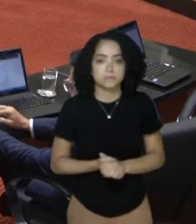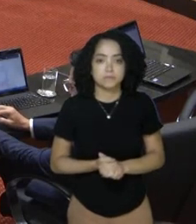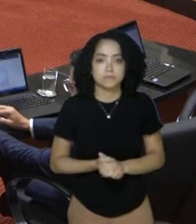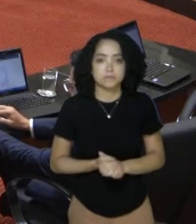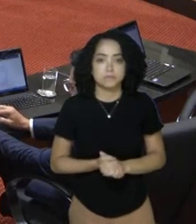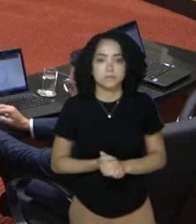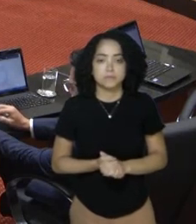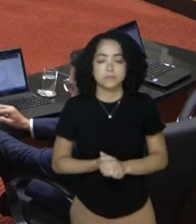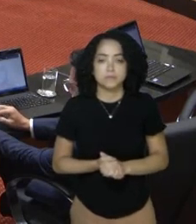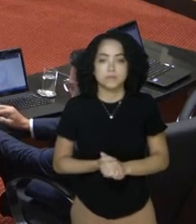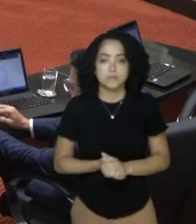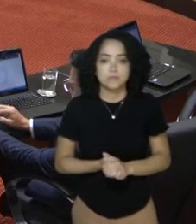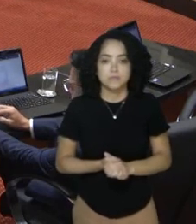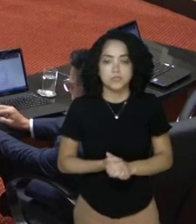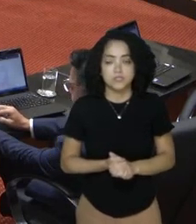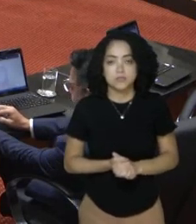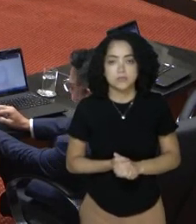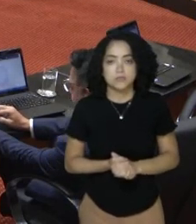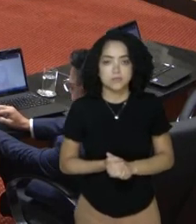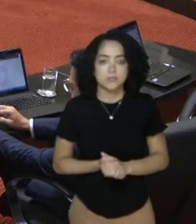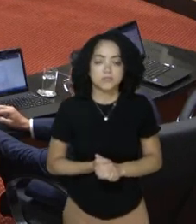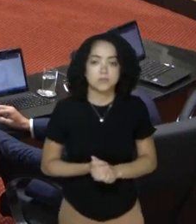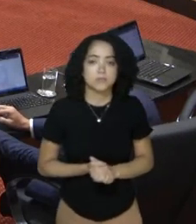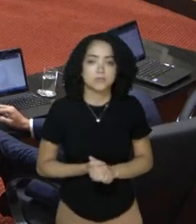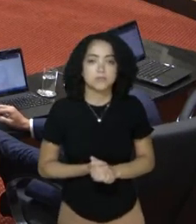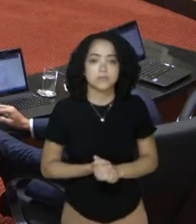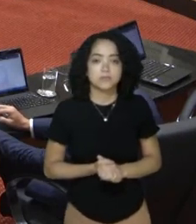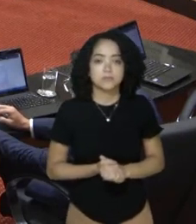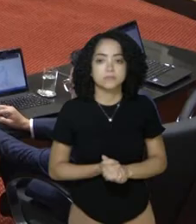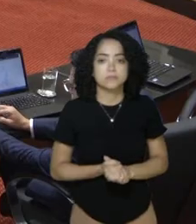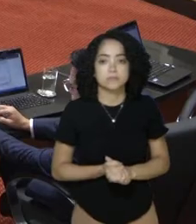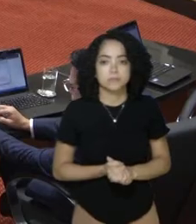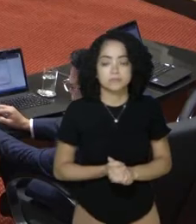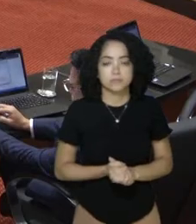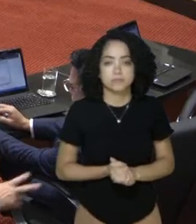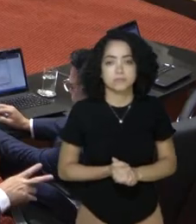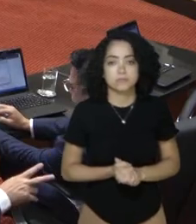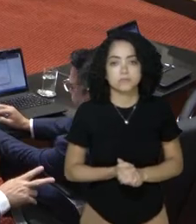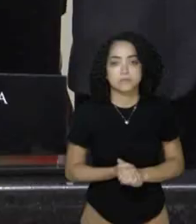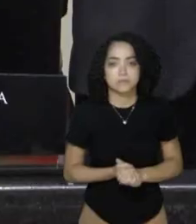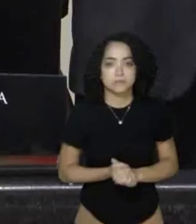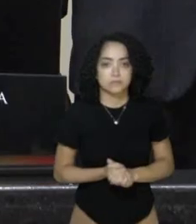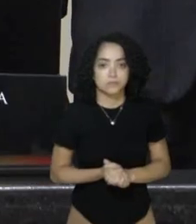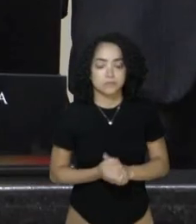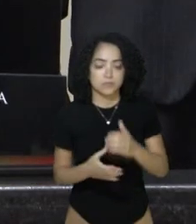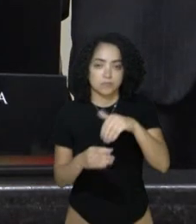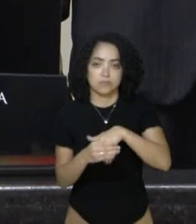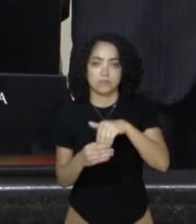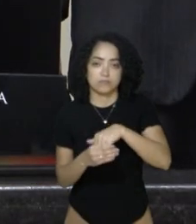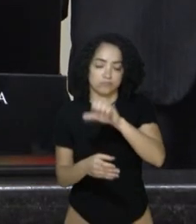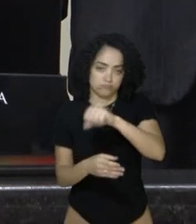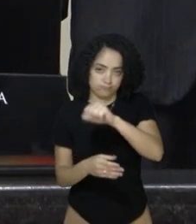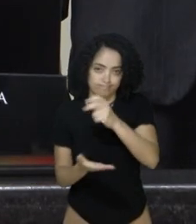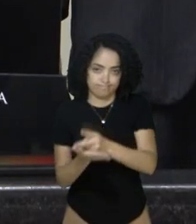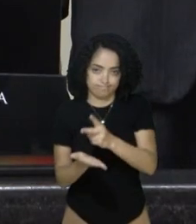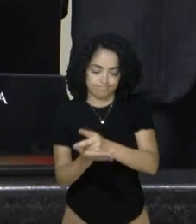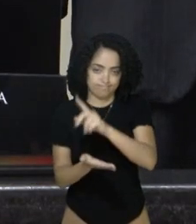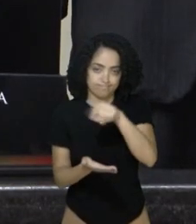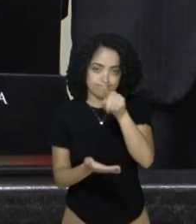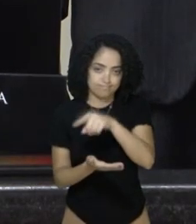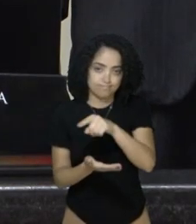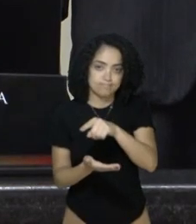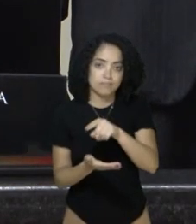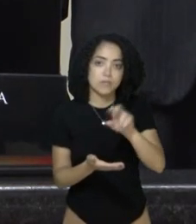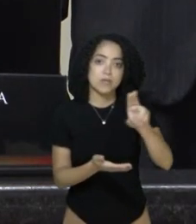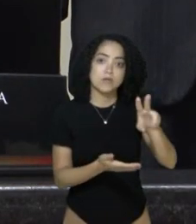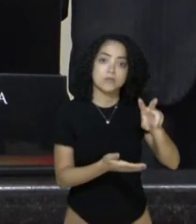mais quem queira discutir, eu solicito a abertura do painel. Quem vota sim, mantém o veto. Quem vota não,